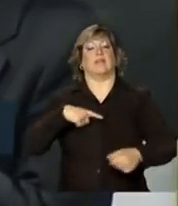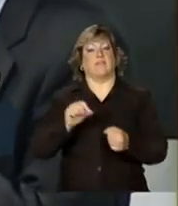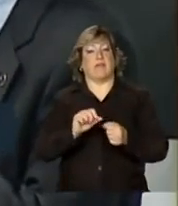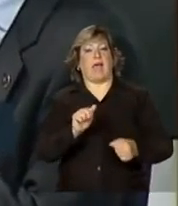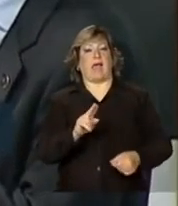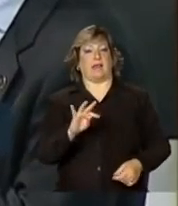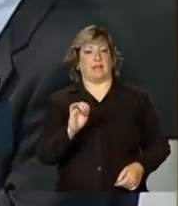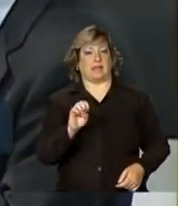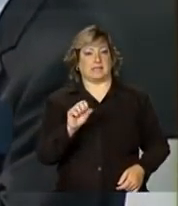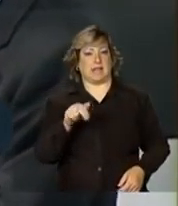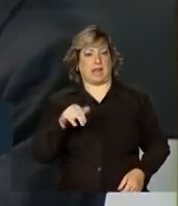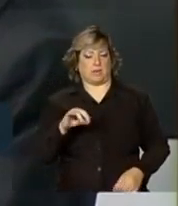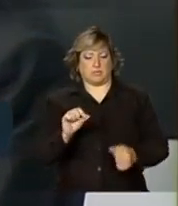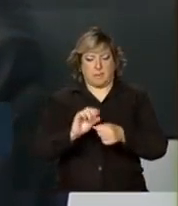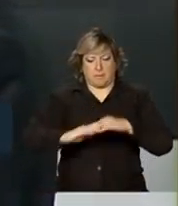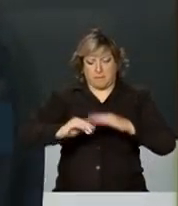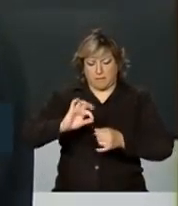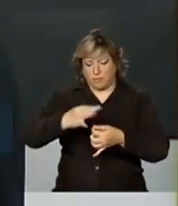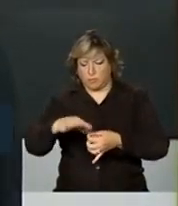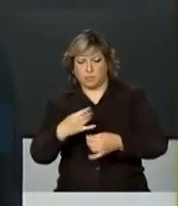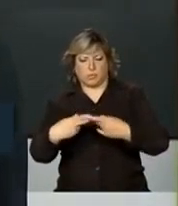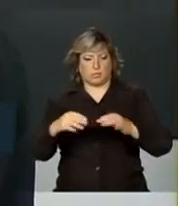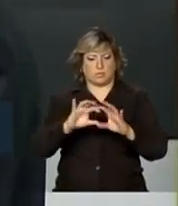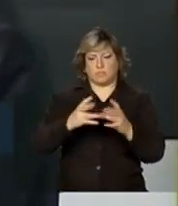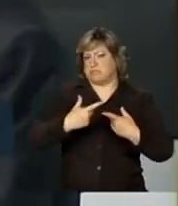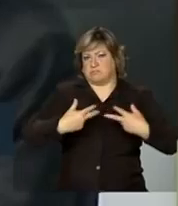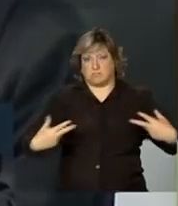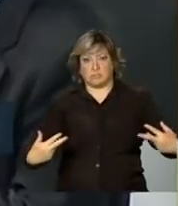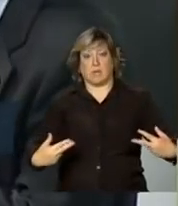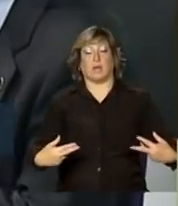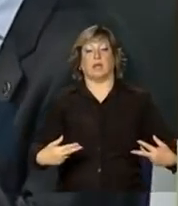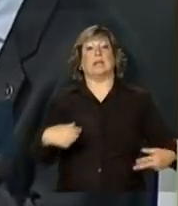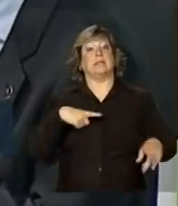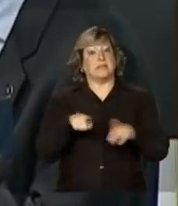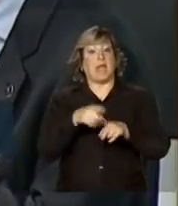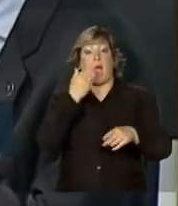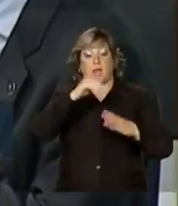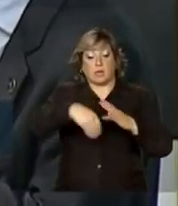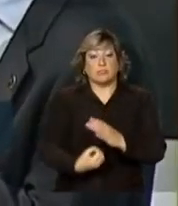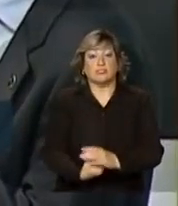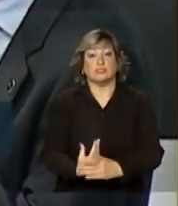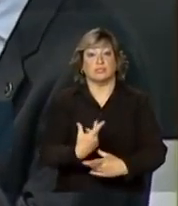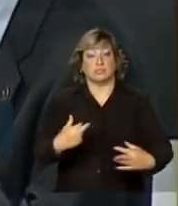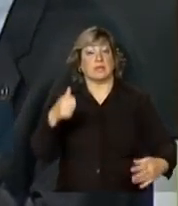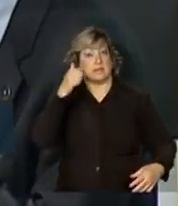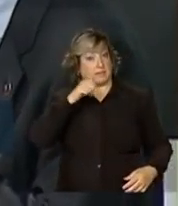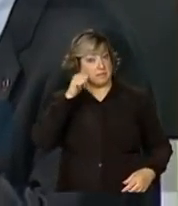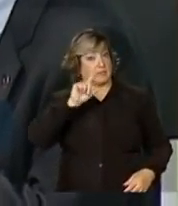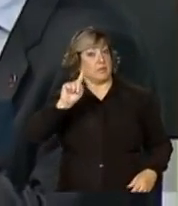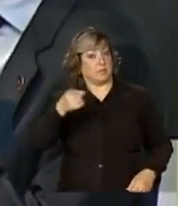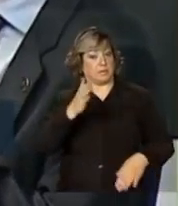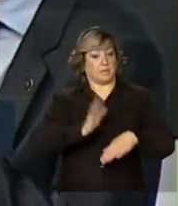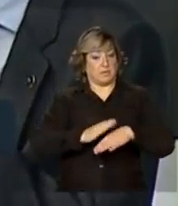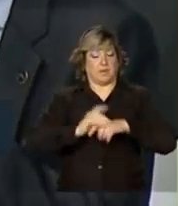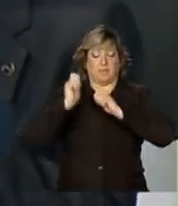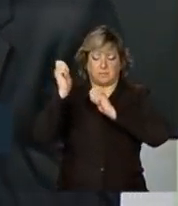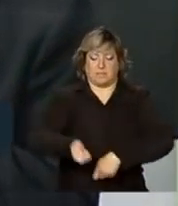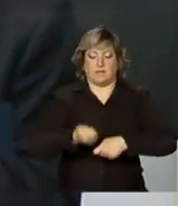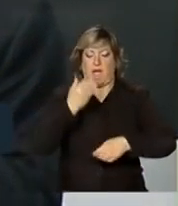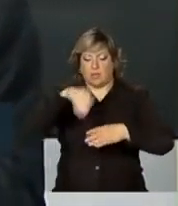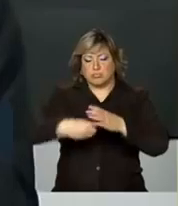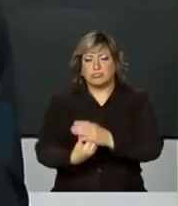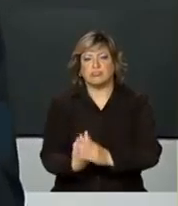artesanato, produzem vários temas, mas elas produzem alimento. Elas são produtoras de alimento, elas produzem o